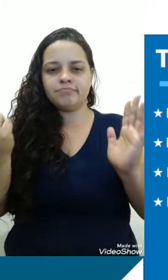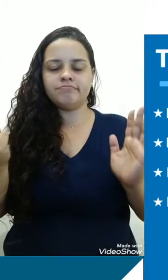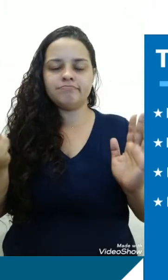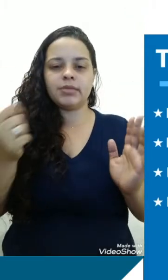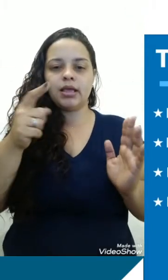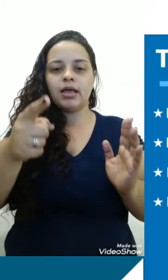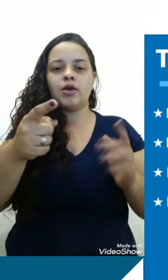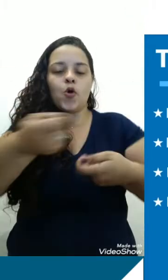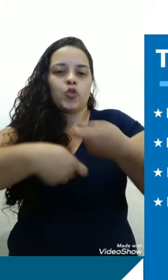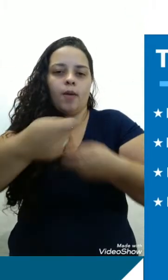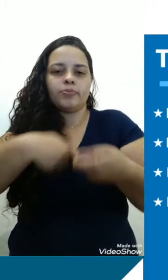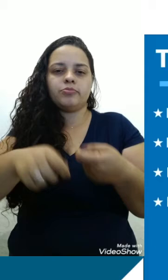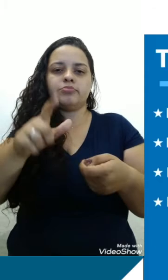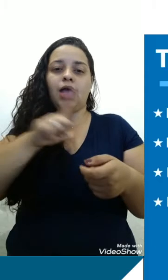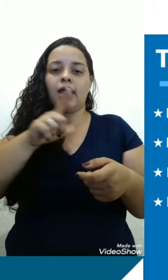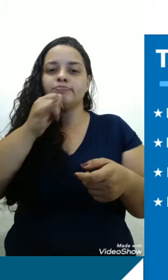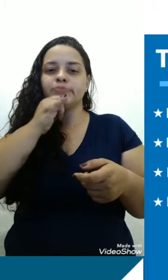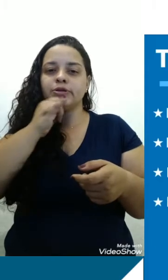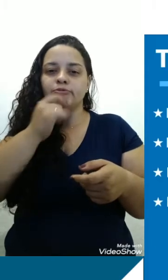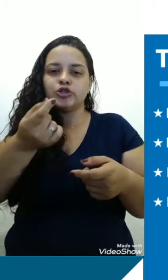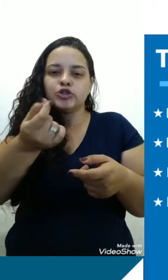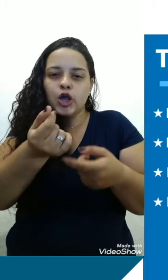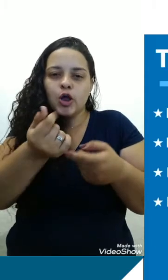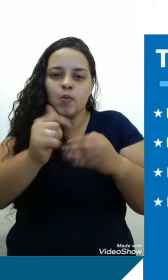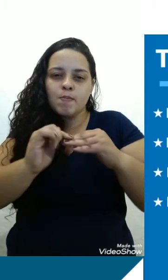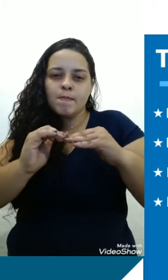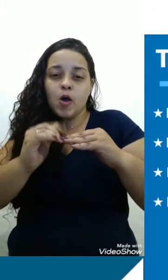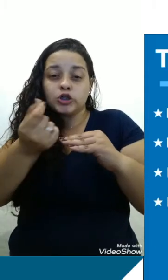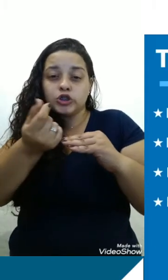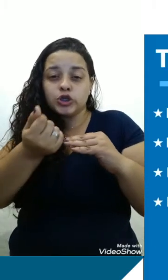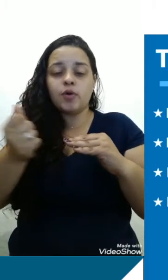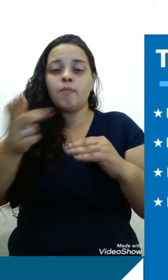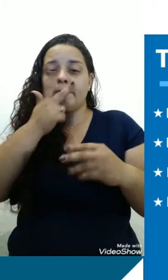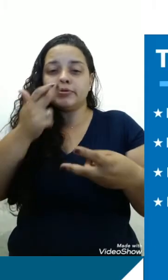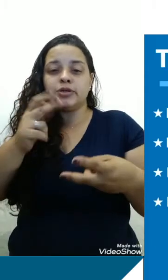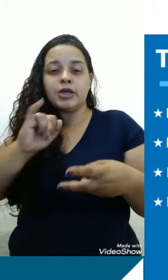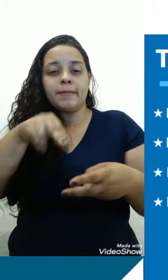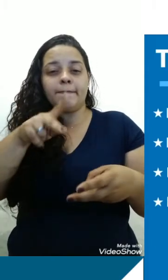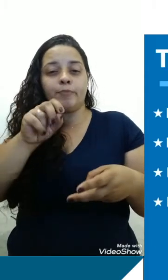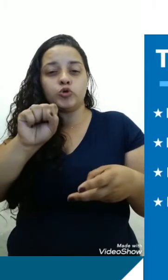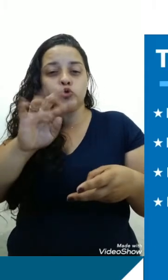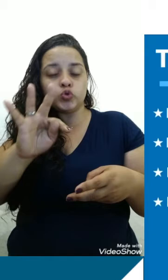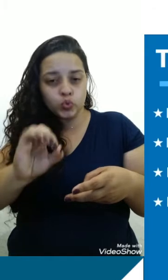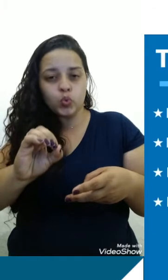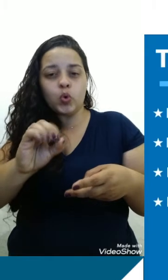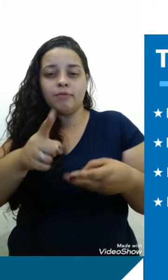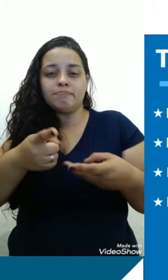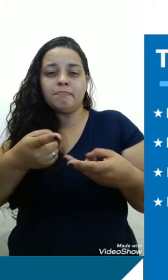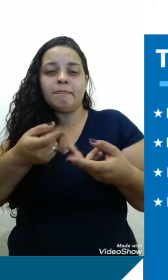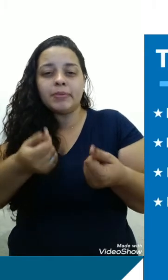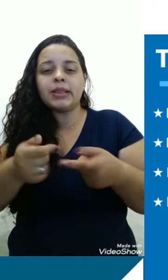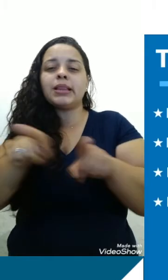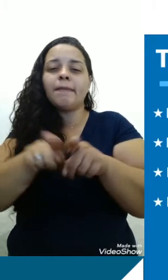brasileira. Primeiro, uma certa inflação, logo na descoberta, inflação, um aumento geral de preços, um